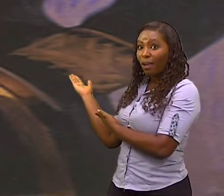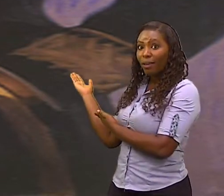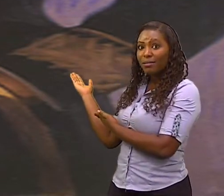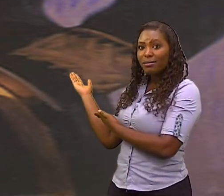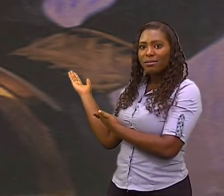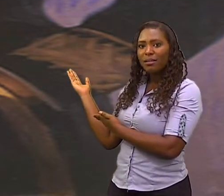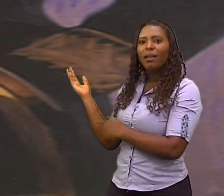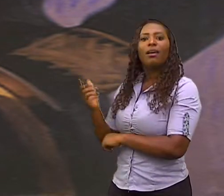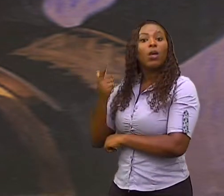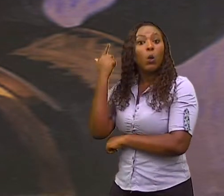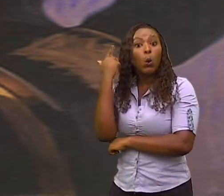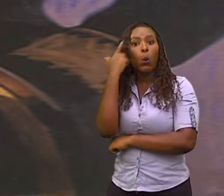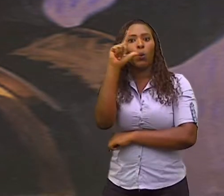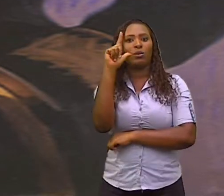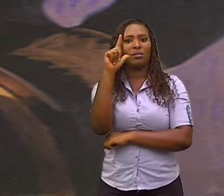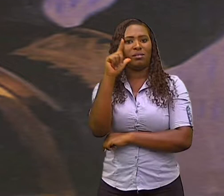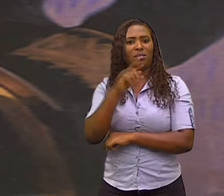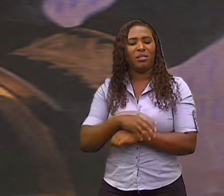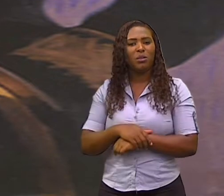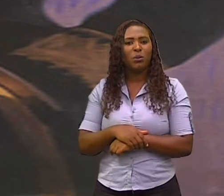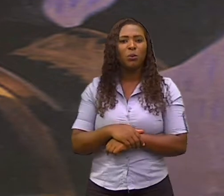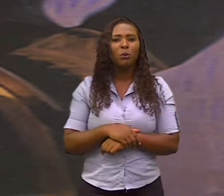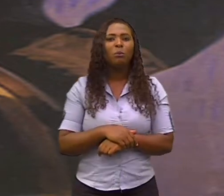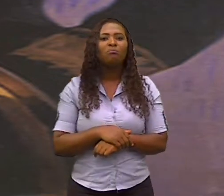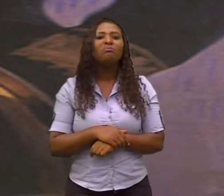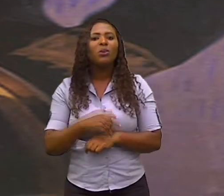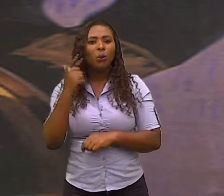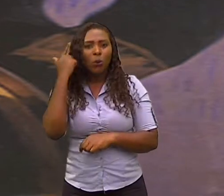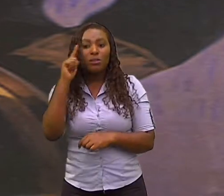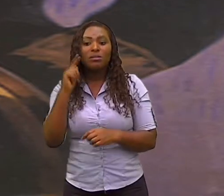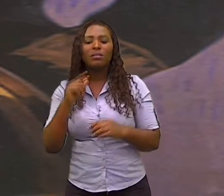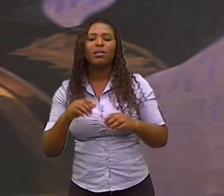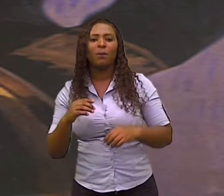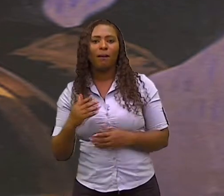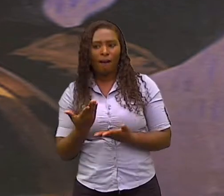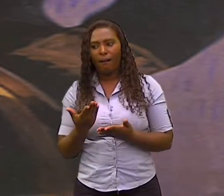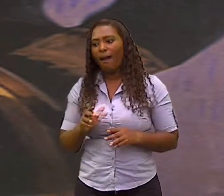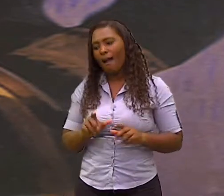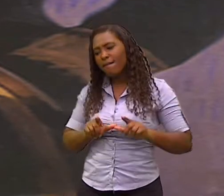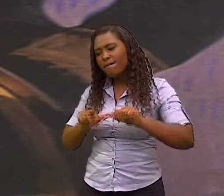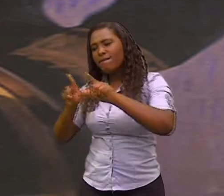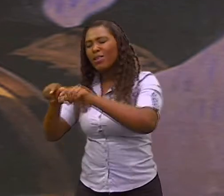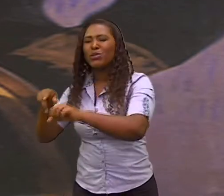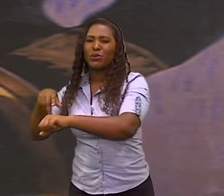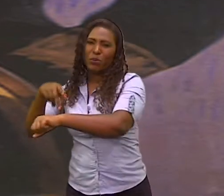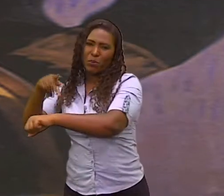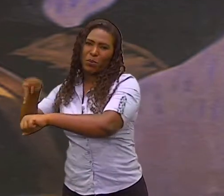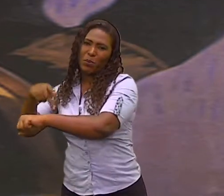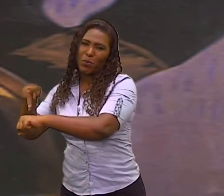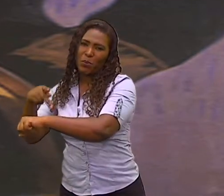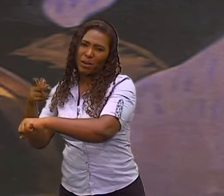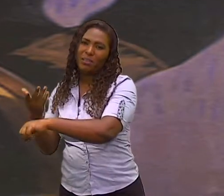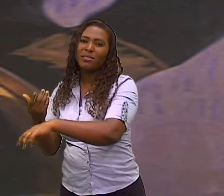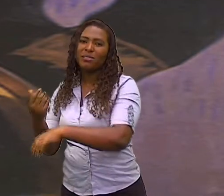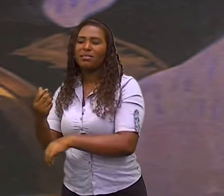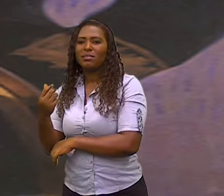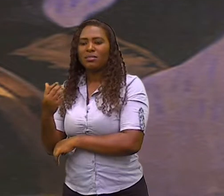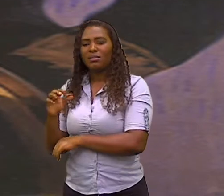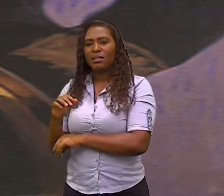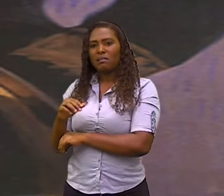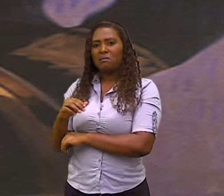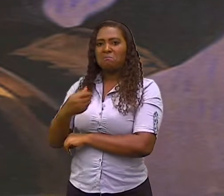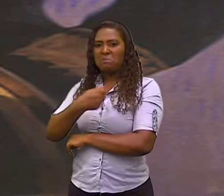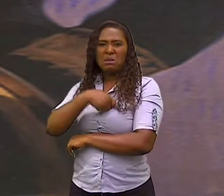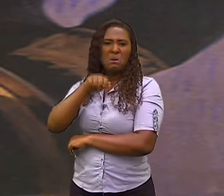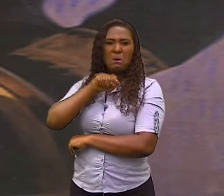a oportunidade de estudar fora, de ir para Paris estudar. Ele morou em Paris e em outras